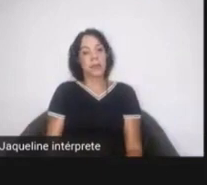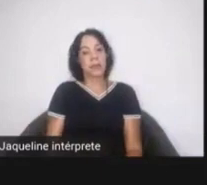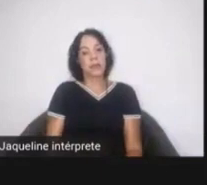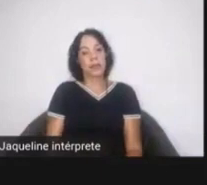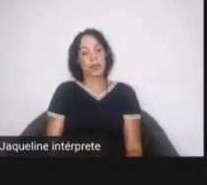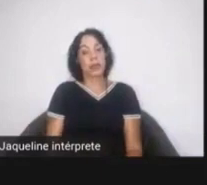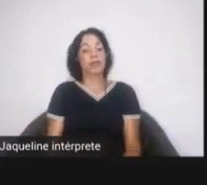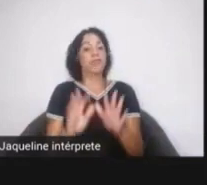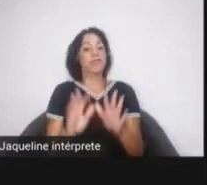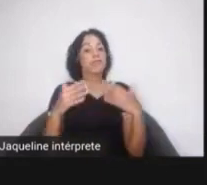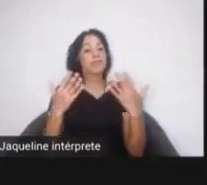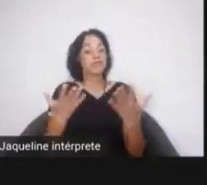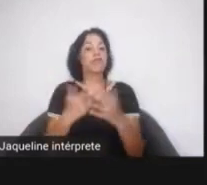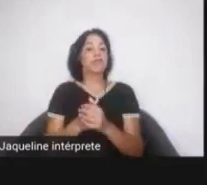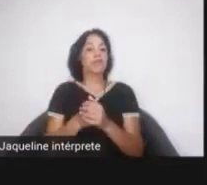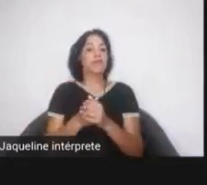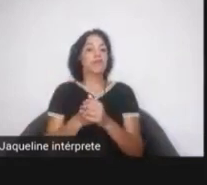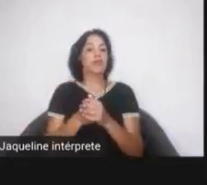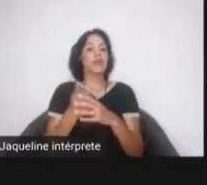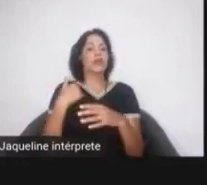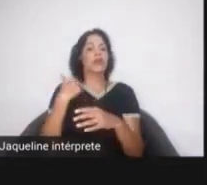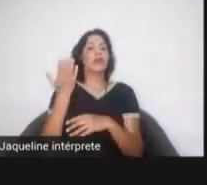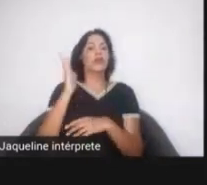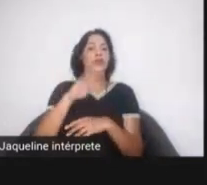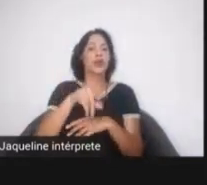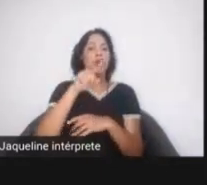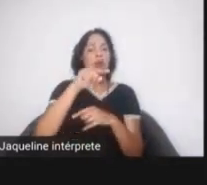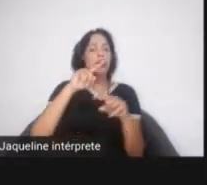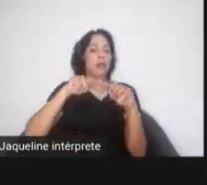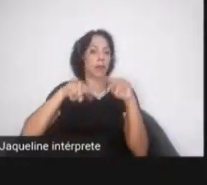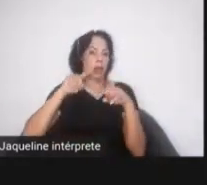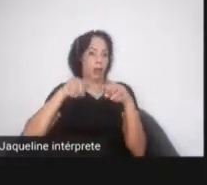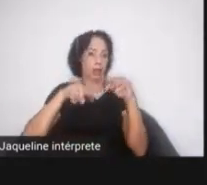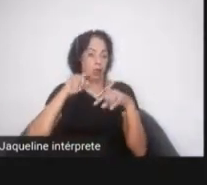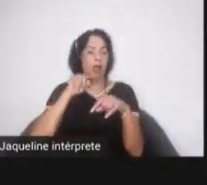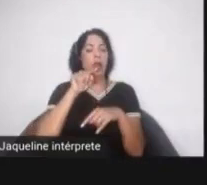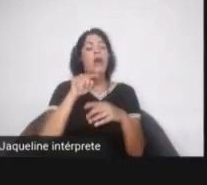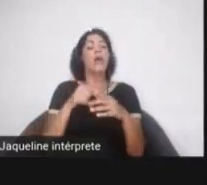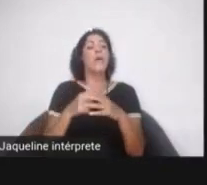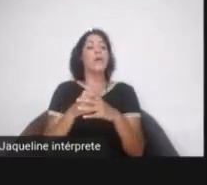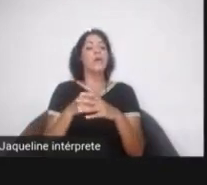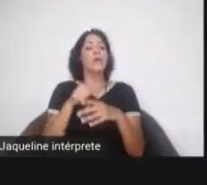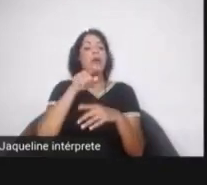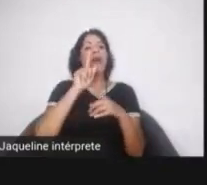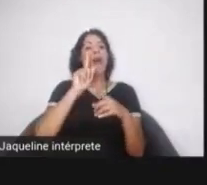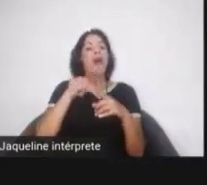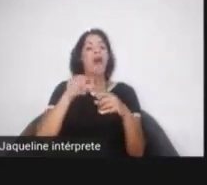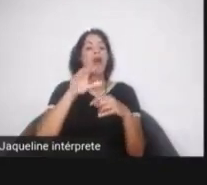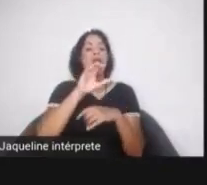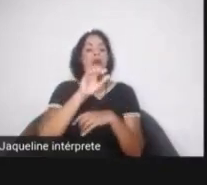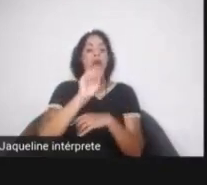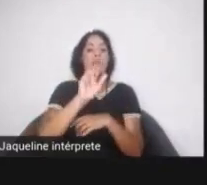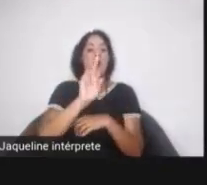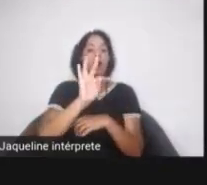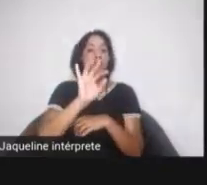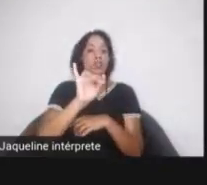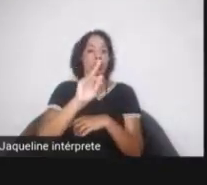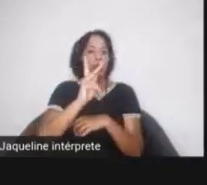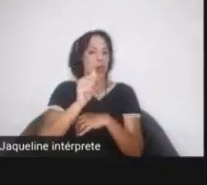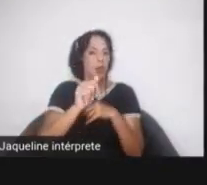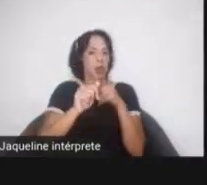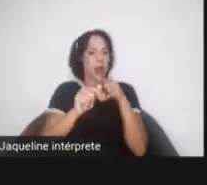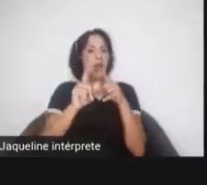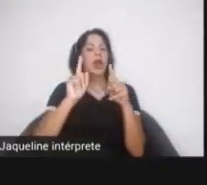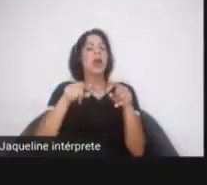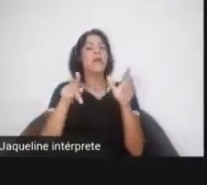E aí eu trouxe esse material, que é uma cartilha, tá, do